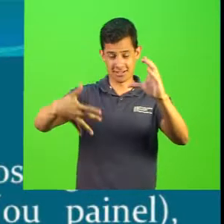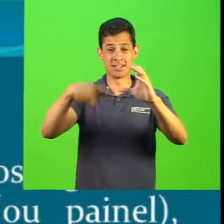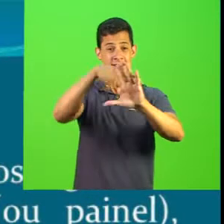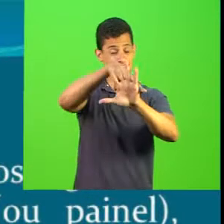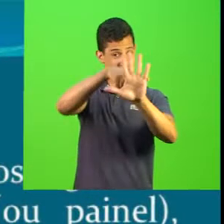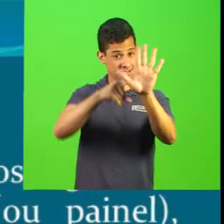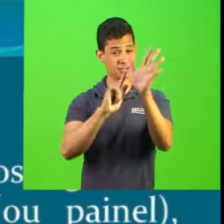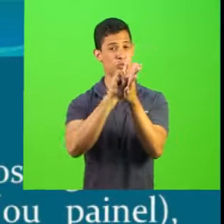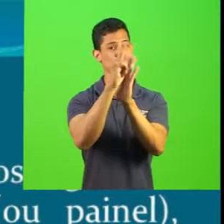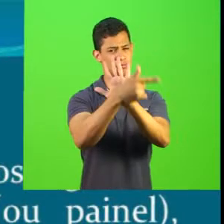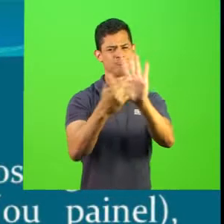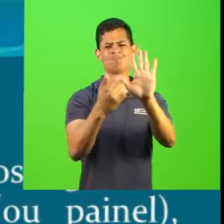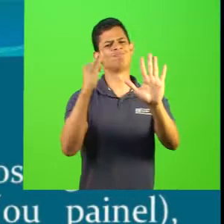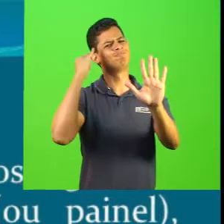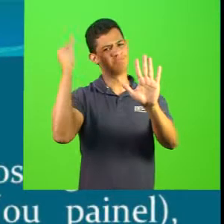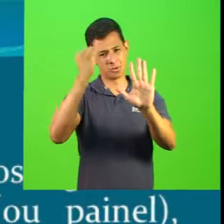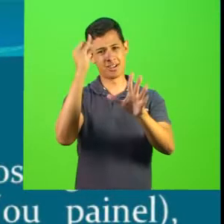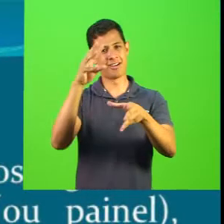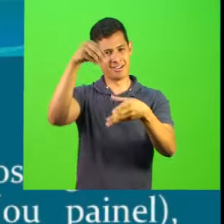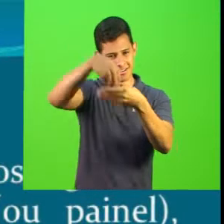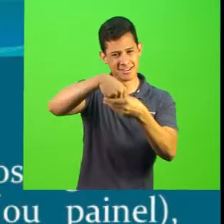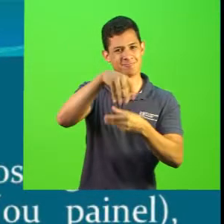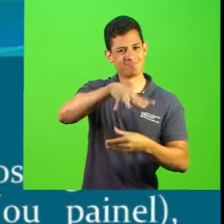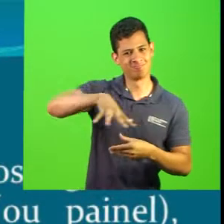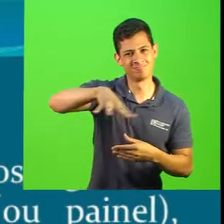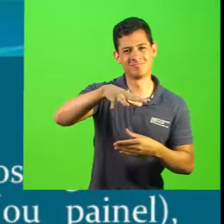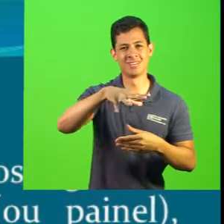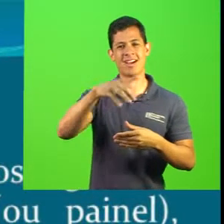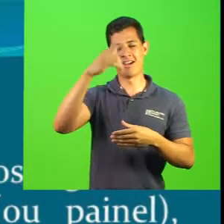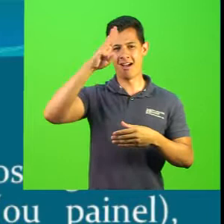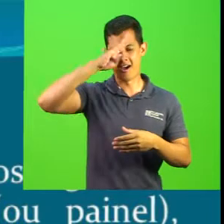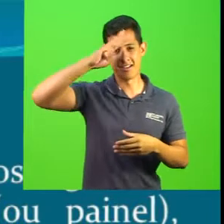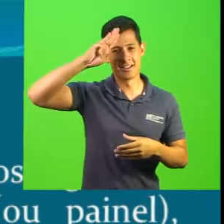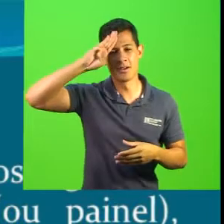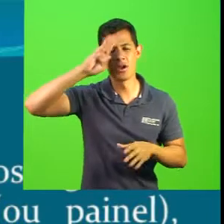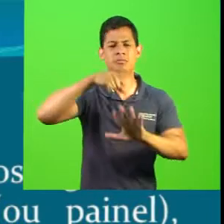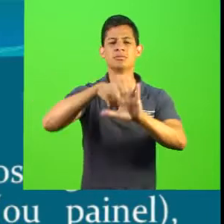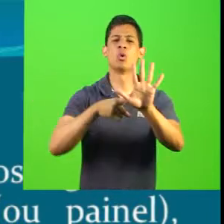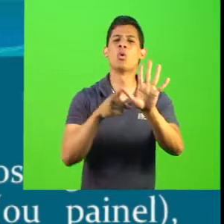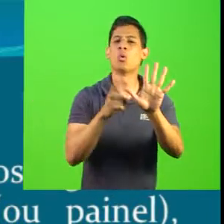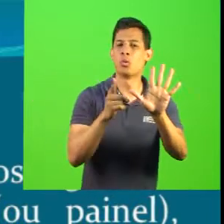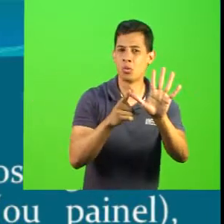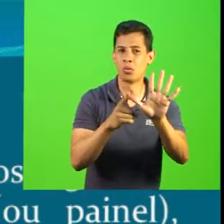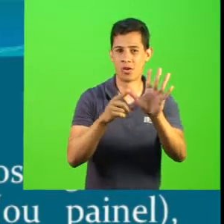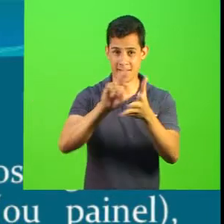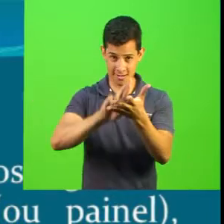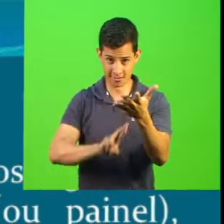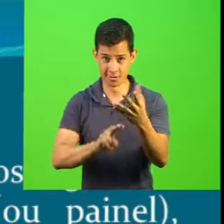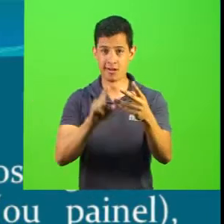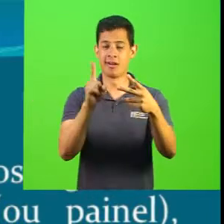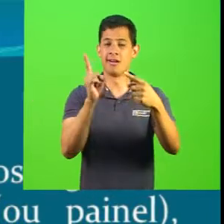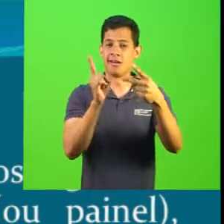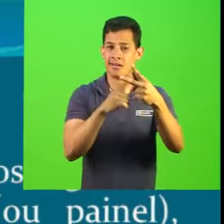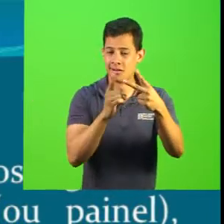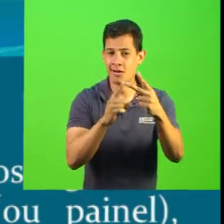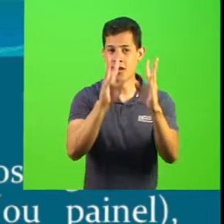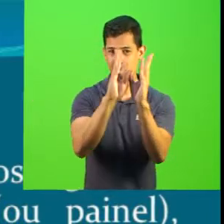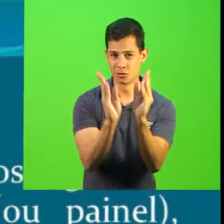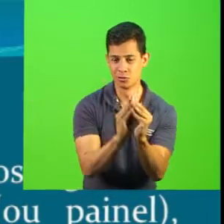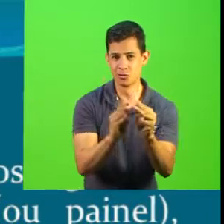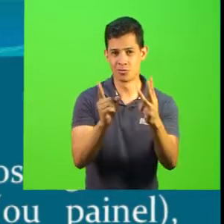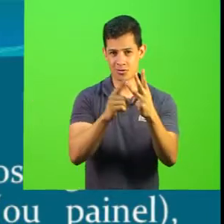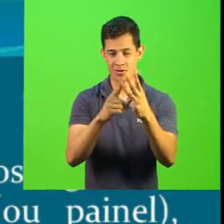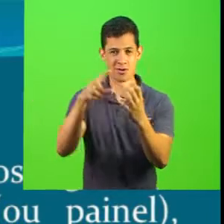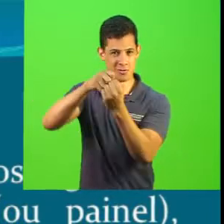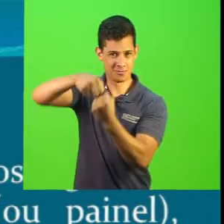as características de 5 gêneros muito importantes dentro do âmbito acadêmico, que são resenha,